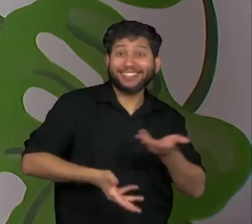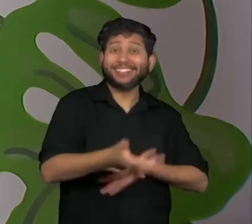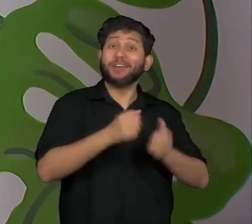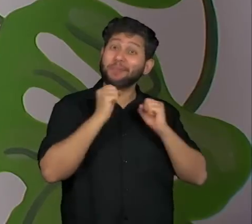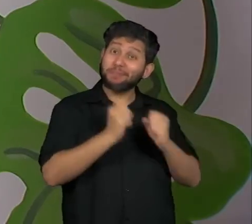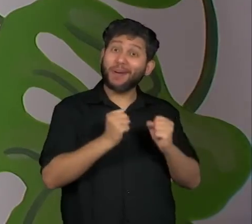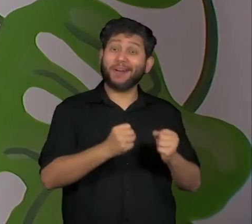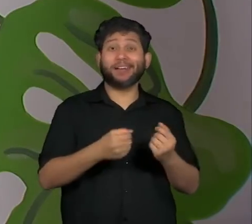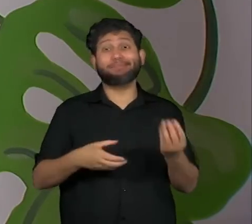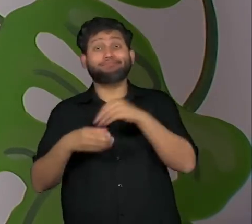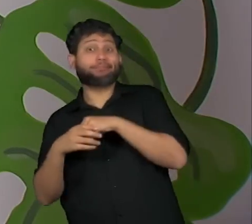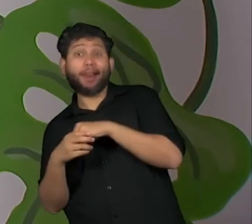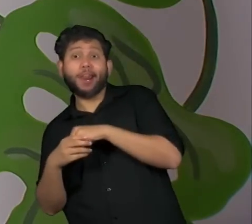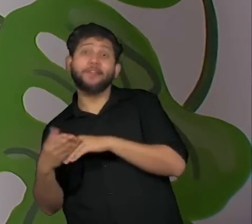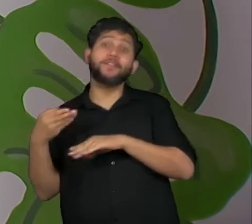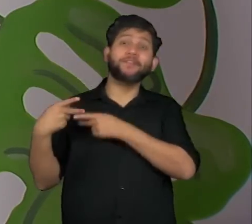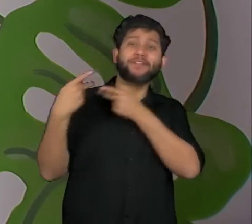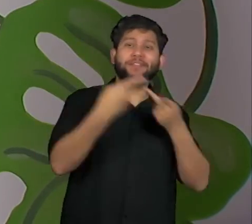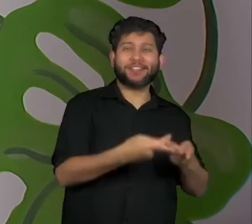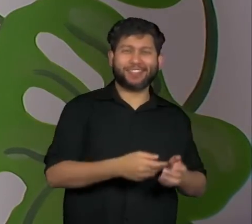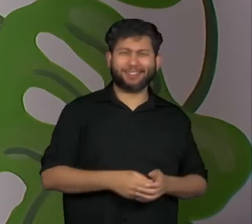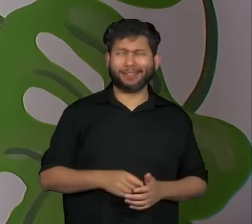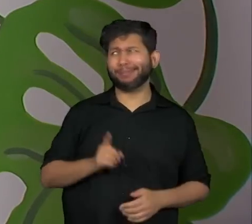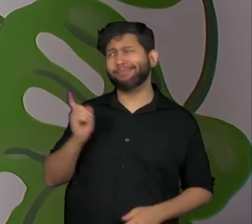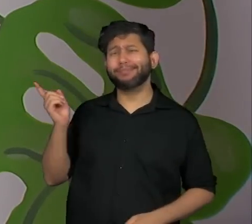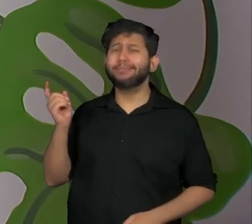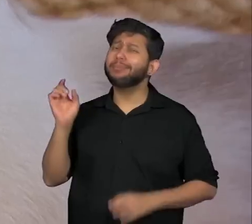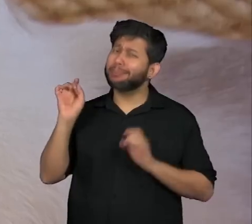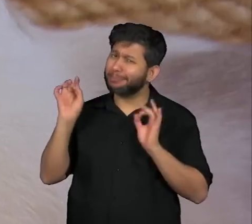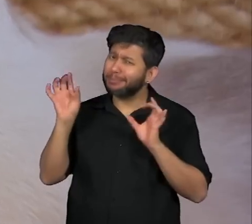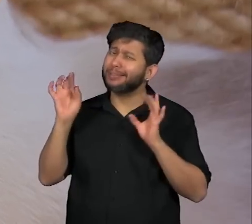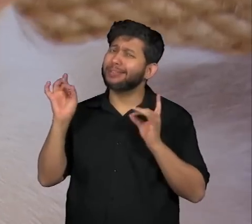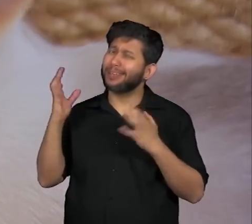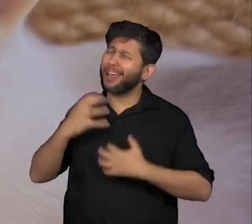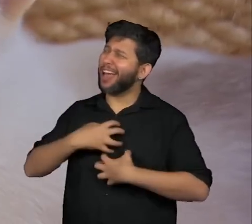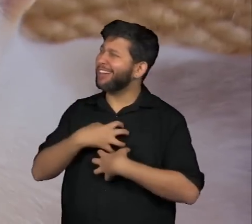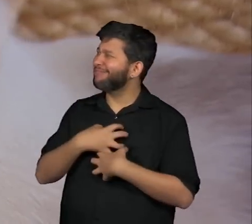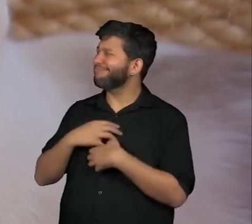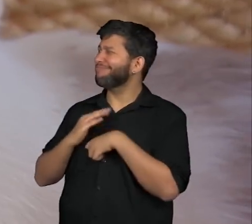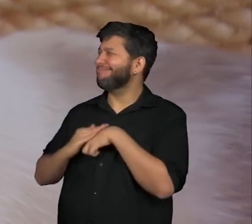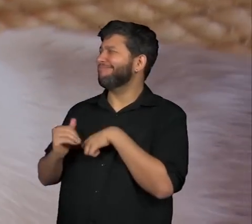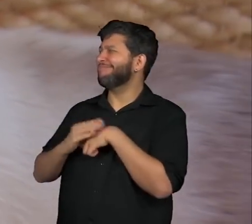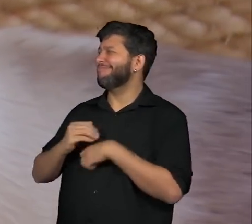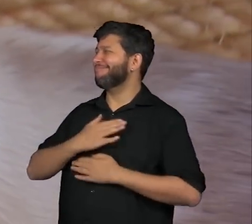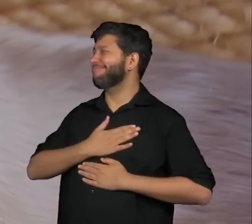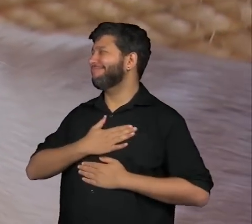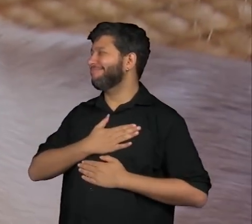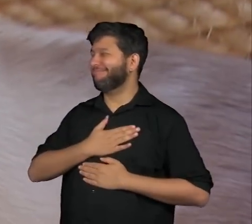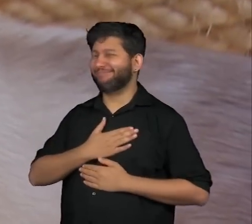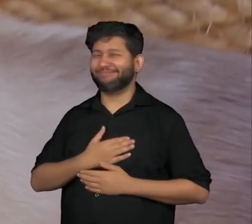esses bichinhos sabe o quanto eles são especiais.